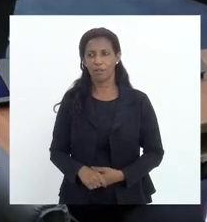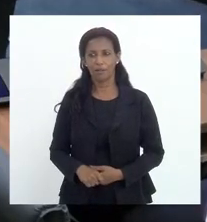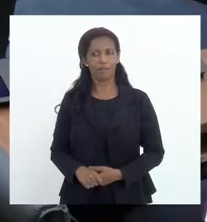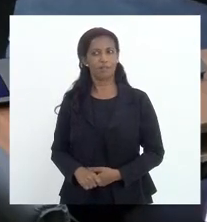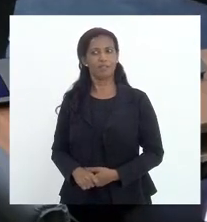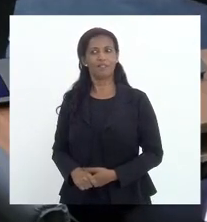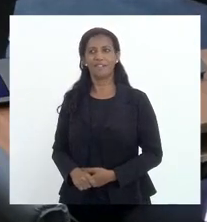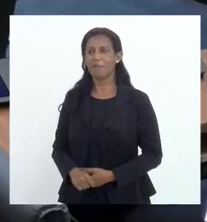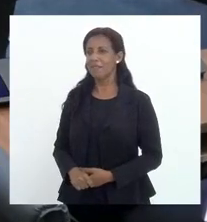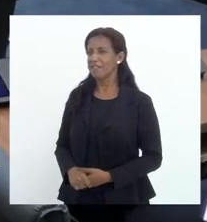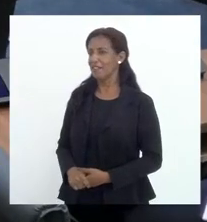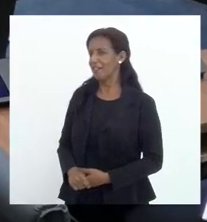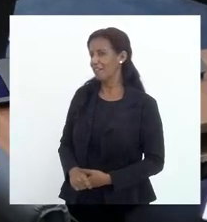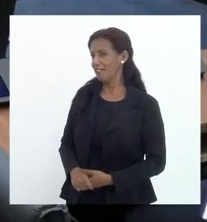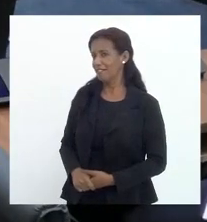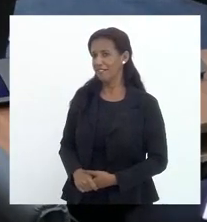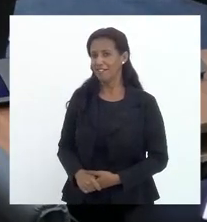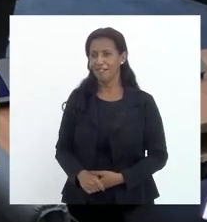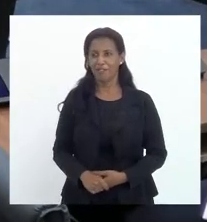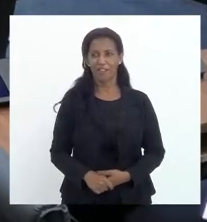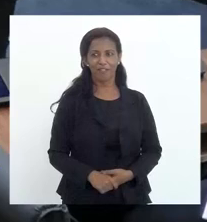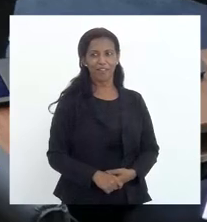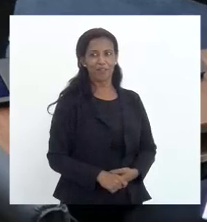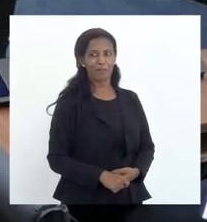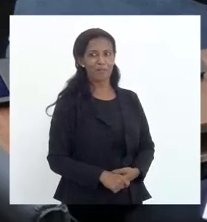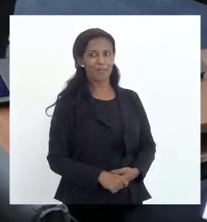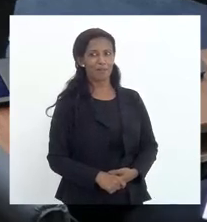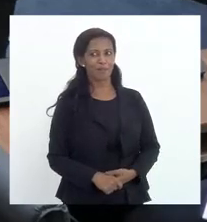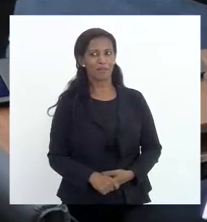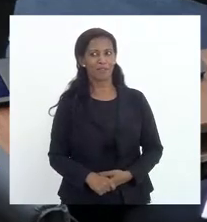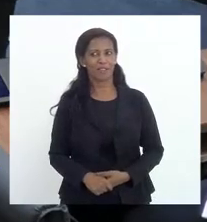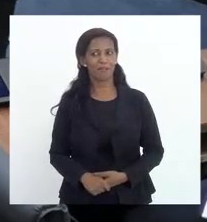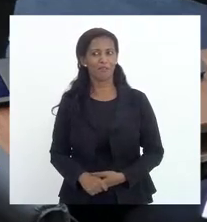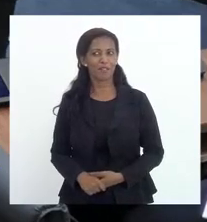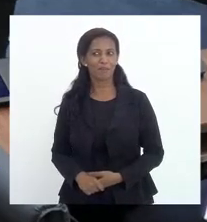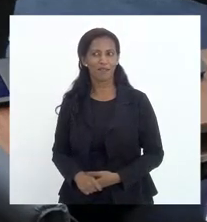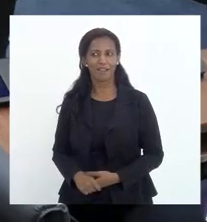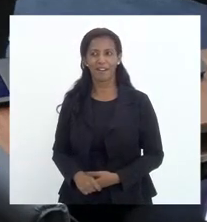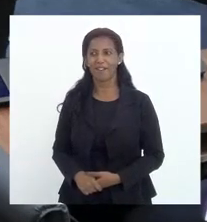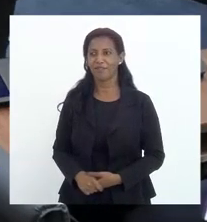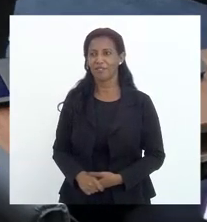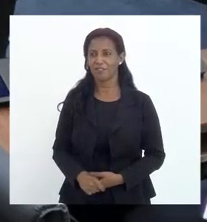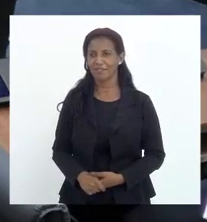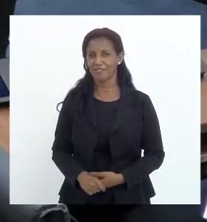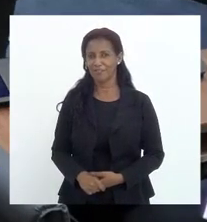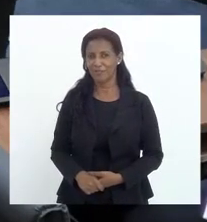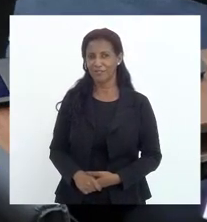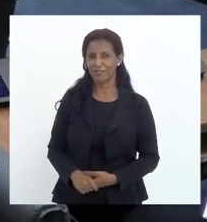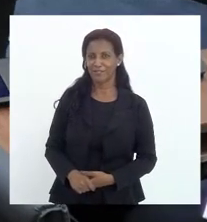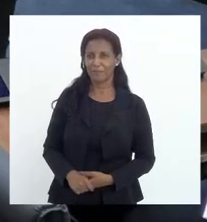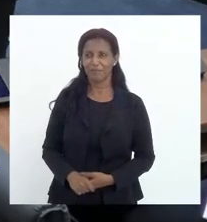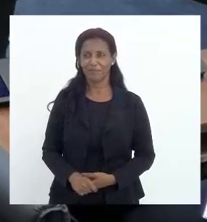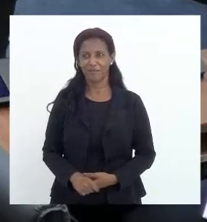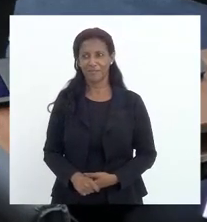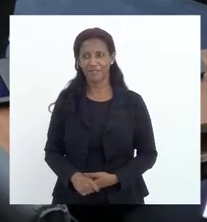Vendo alguma coisa aí, Marquinhos? Estão todos dois abertos. De a parte estão dois abertos aqui.